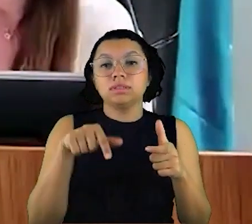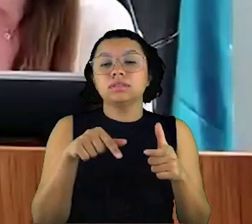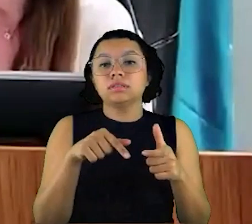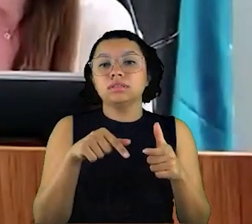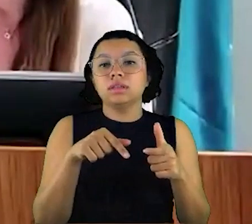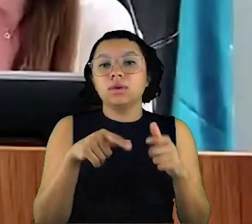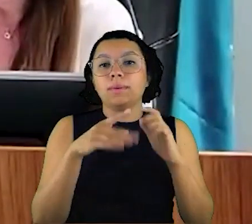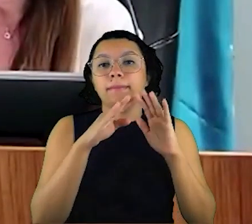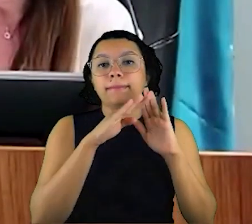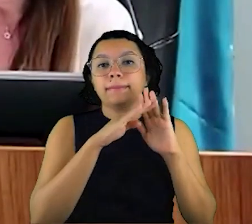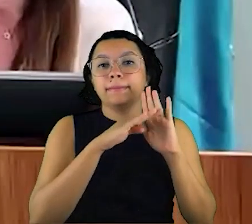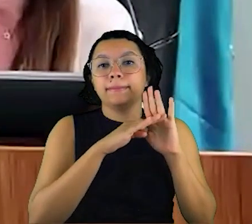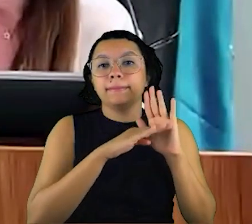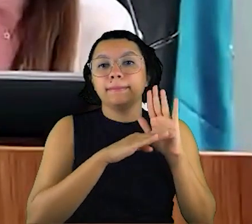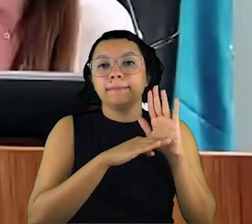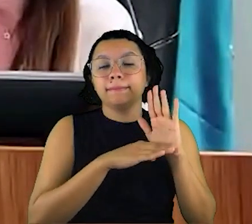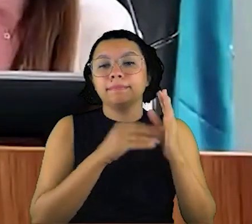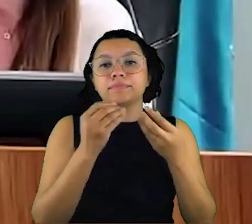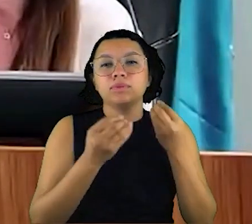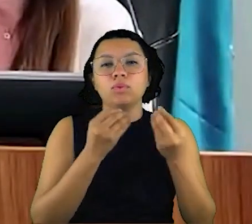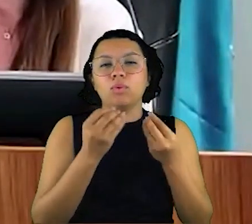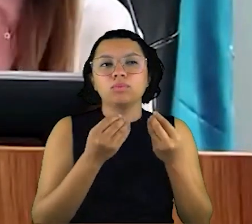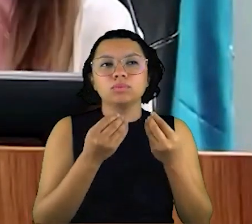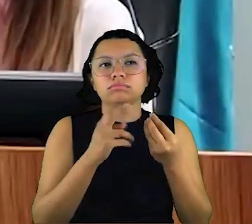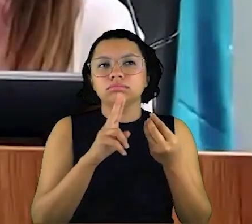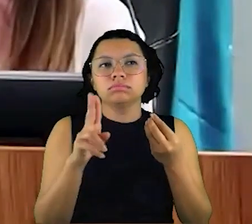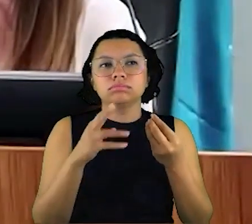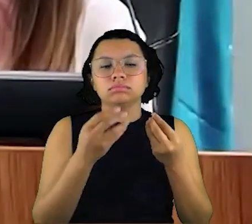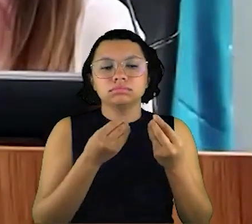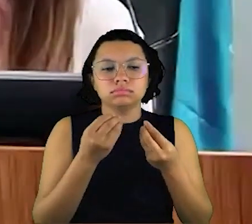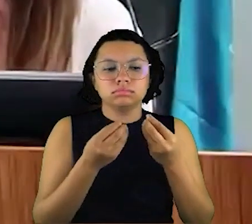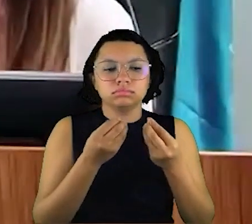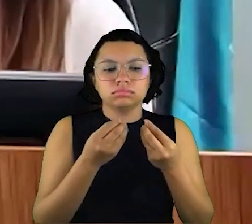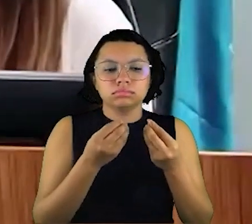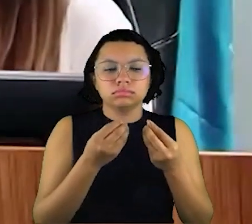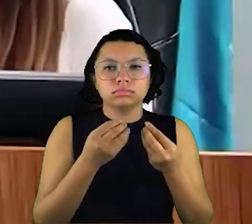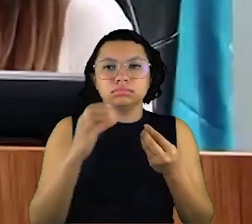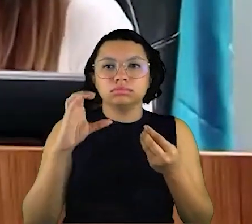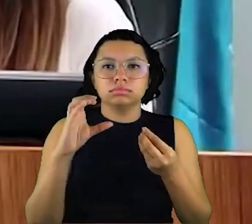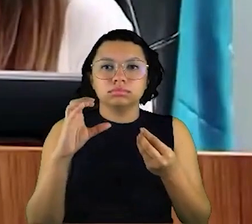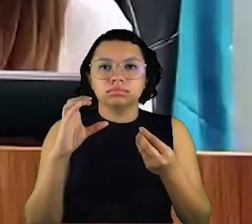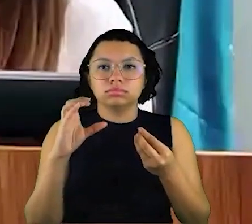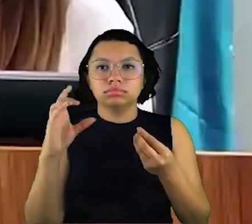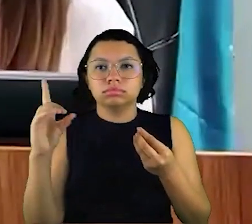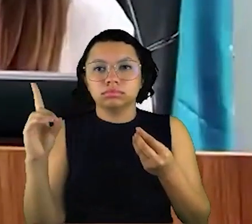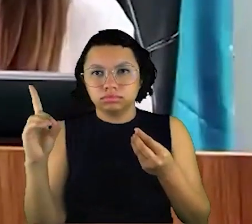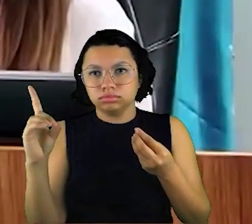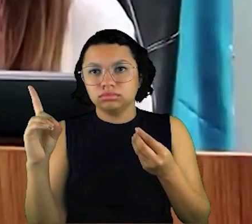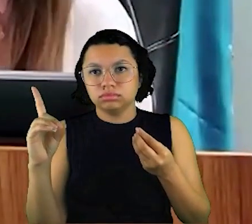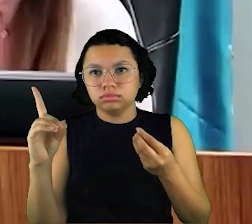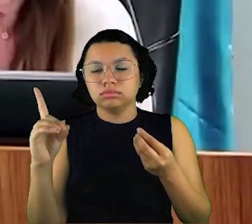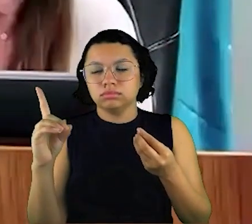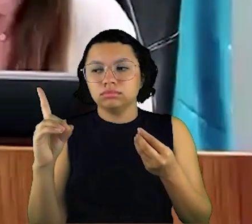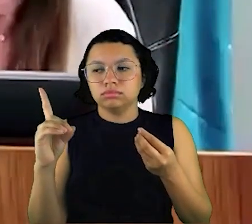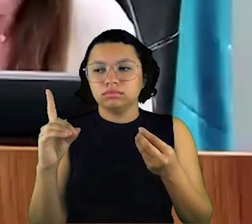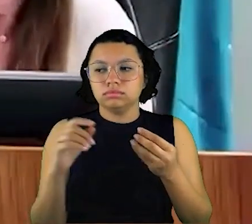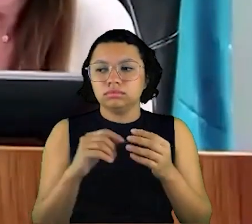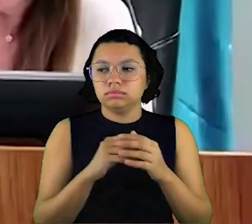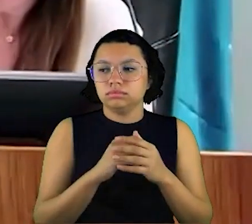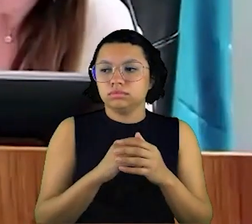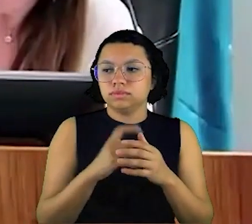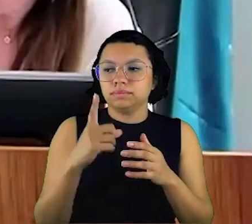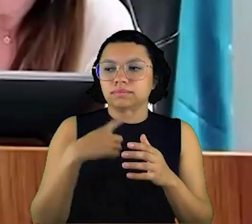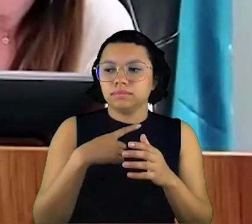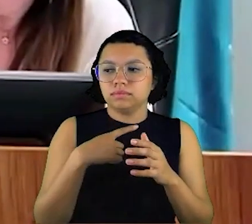são categorizados como C e D. Eles